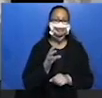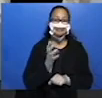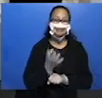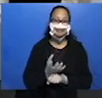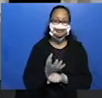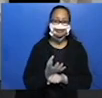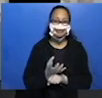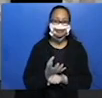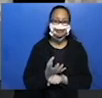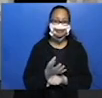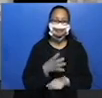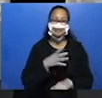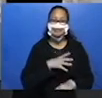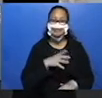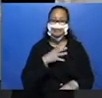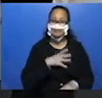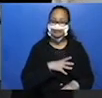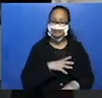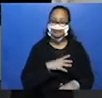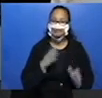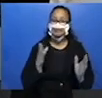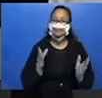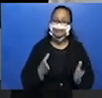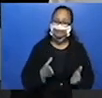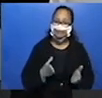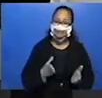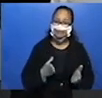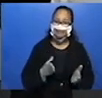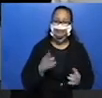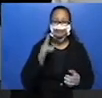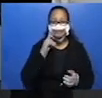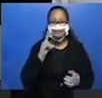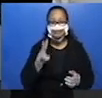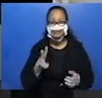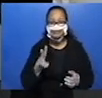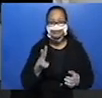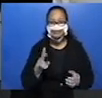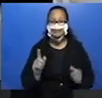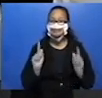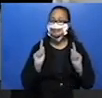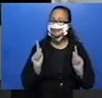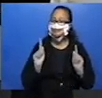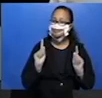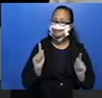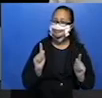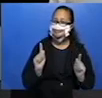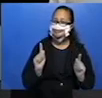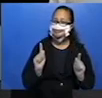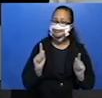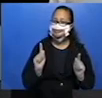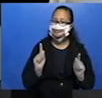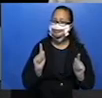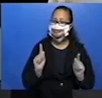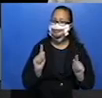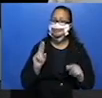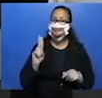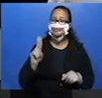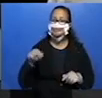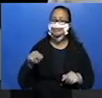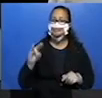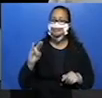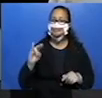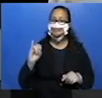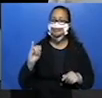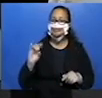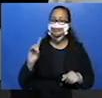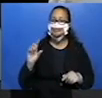só, nós vamos trabalhar hoje uma aventura incrível, que é a unidade 5, primeiro capítulo da apostila 2. Nós